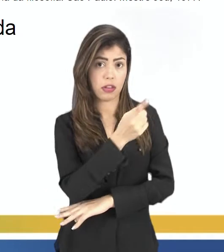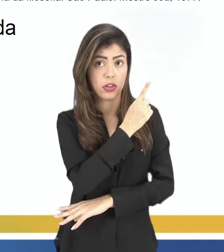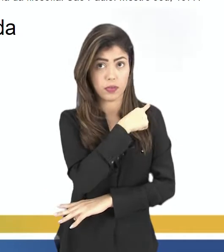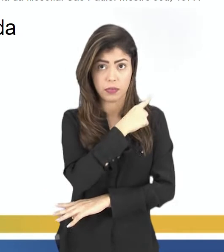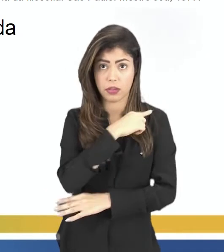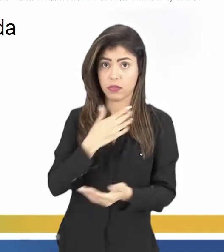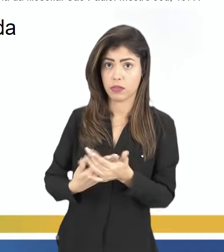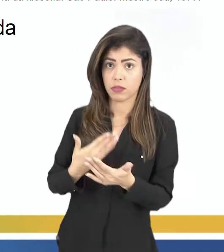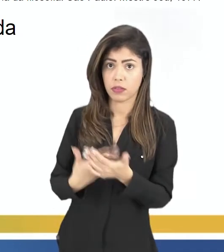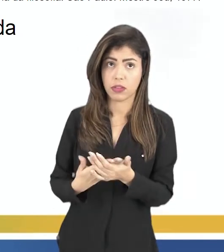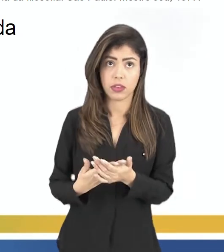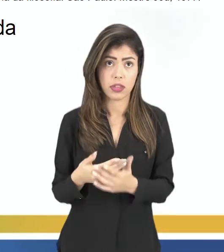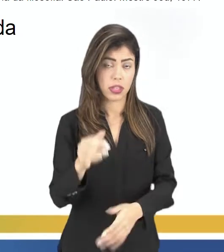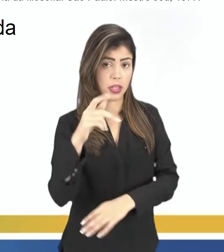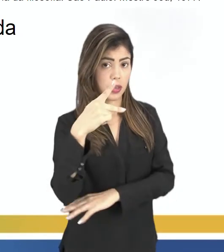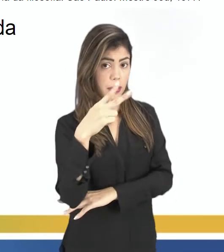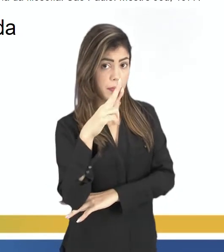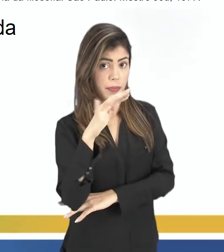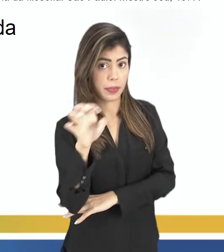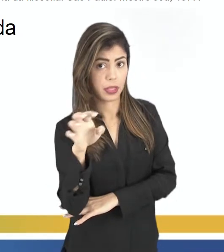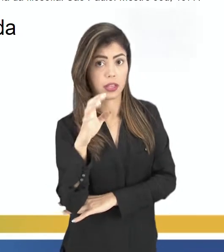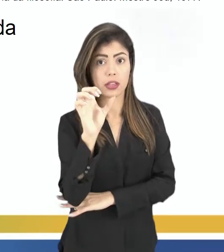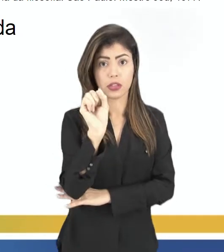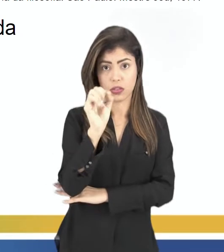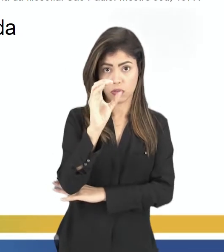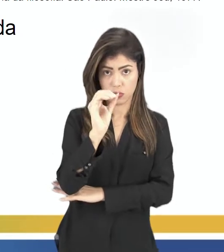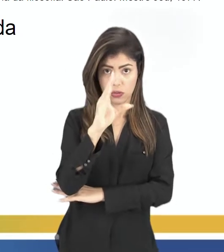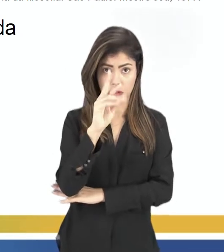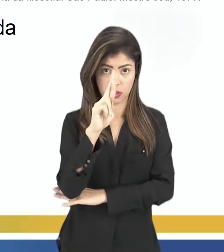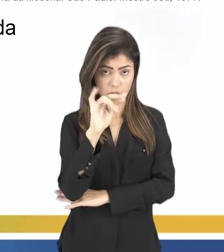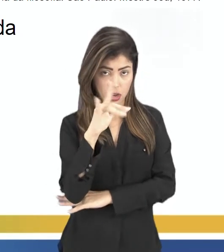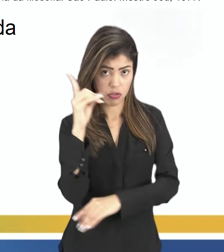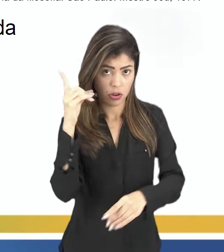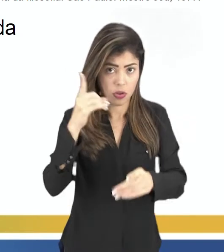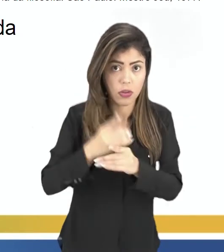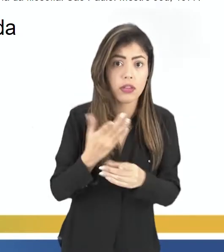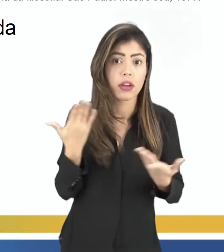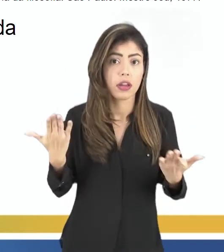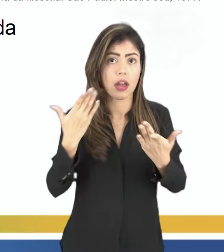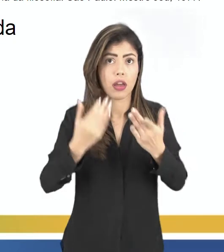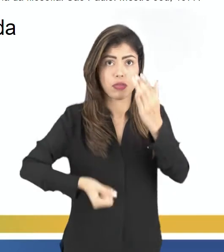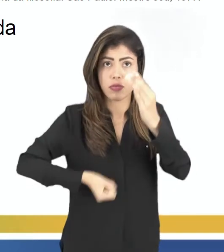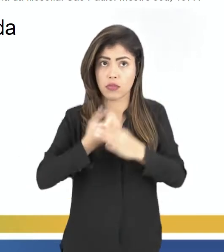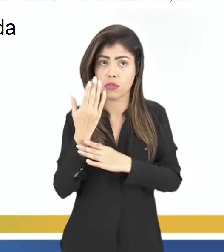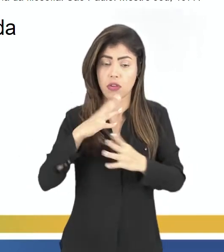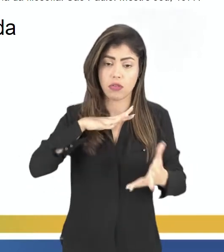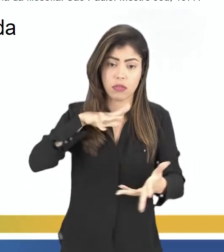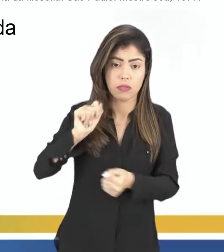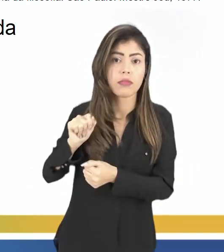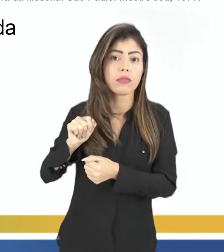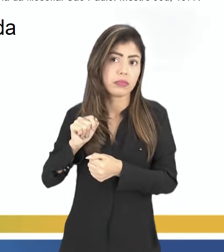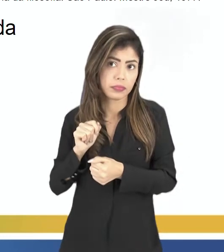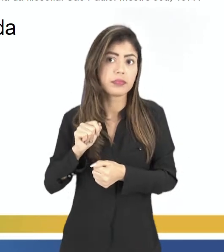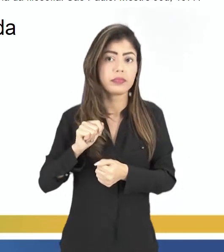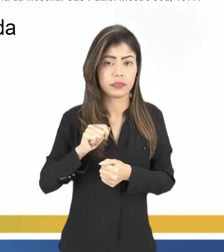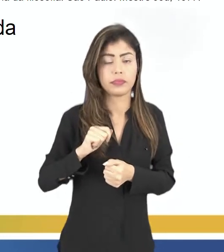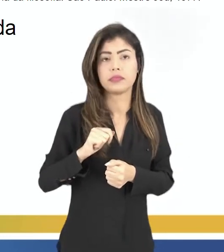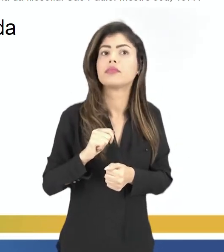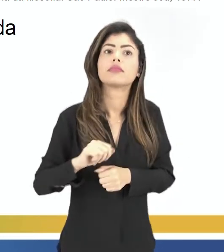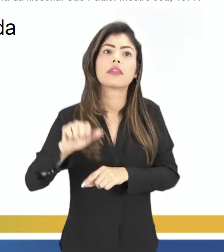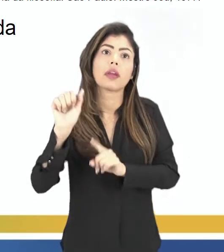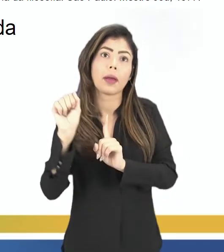que isso era dos pré-socráticos, que queriam estudar, encontrar o elemento primordial que deu origem ao universo, a filosofia da natureza.